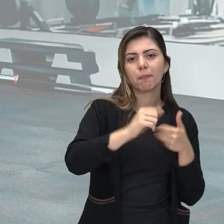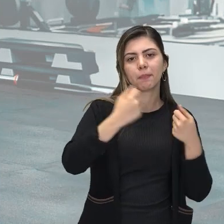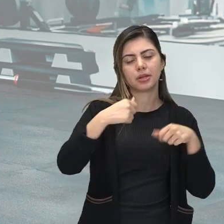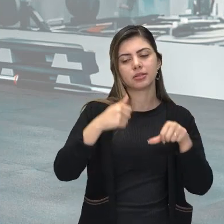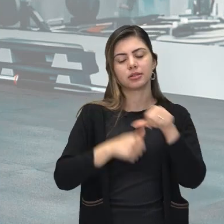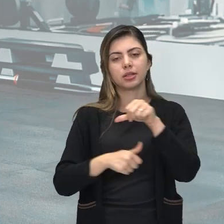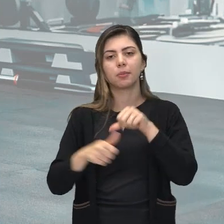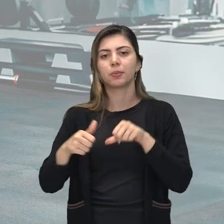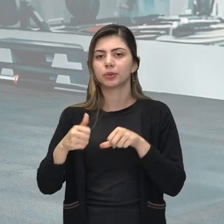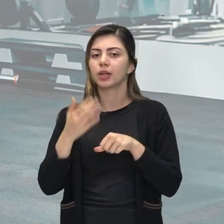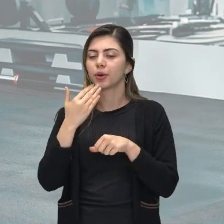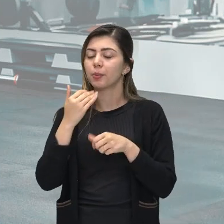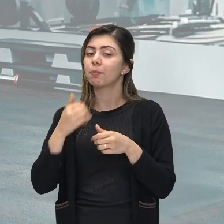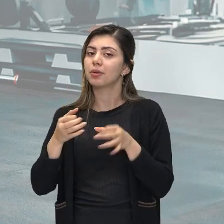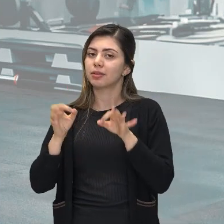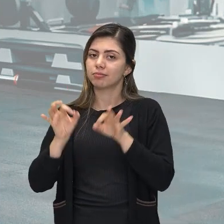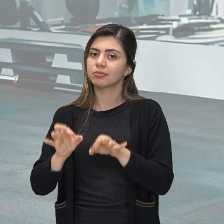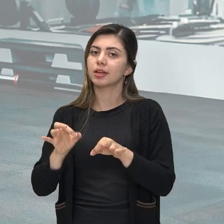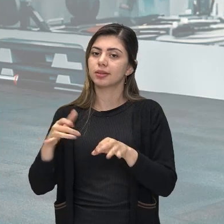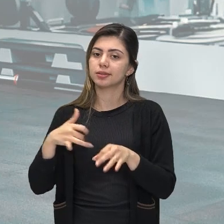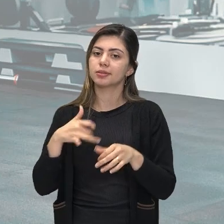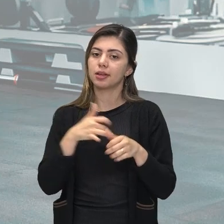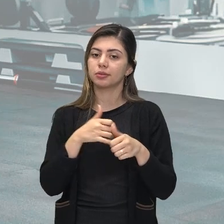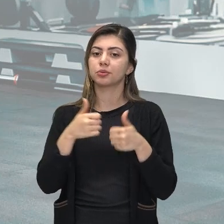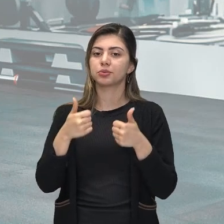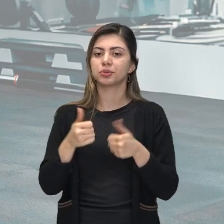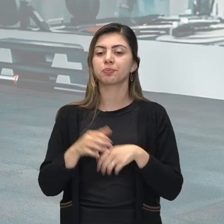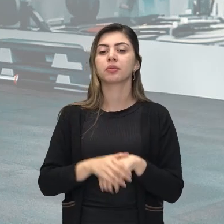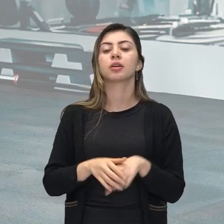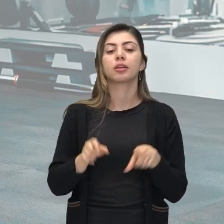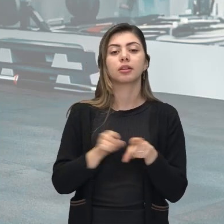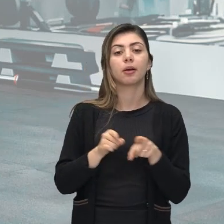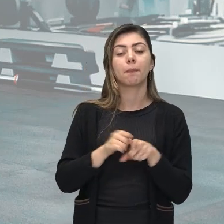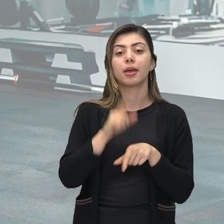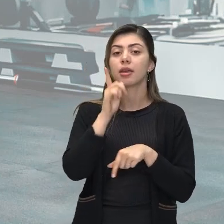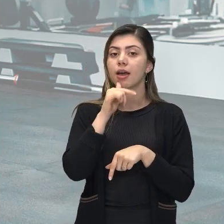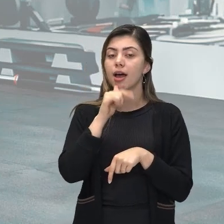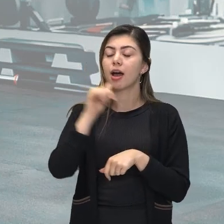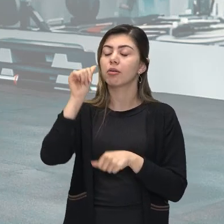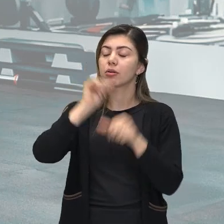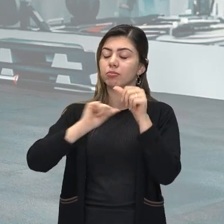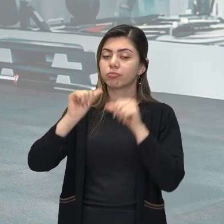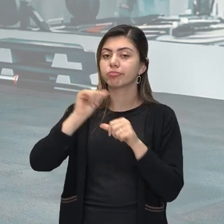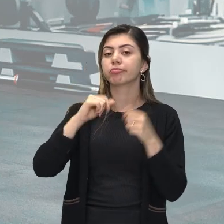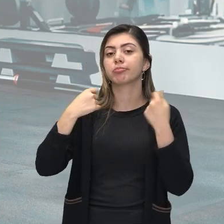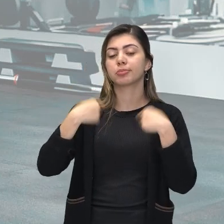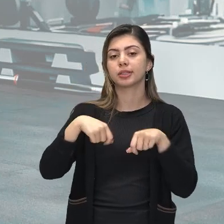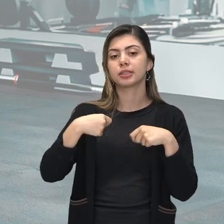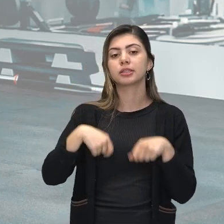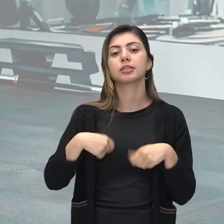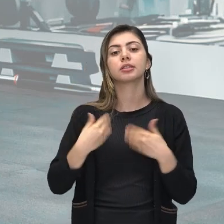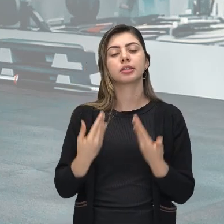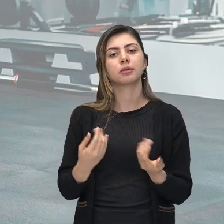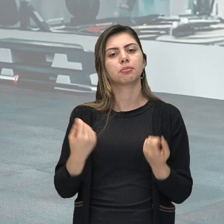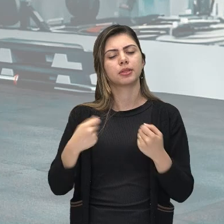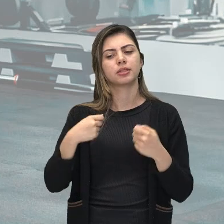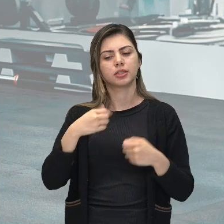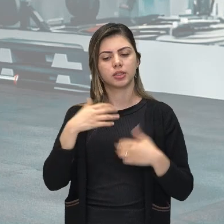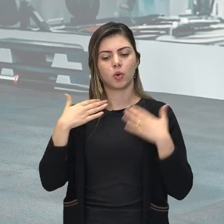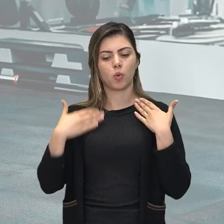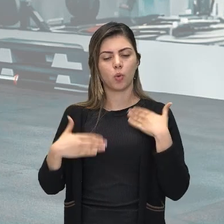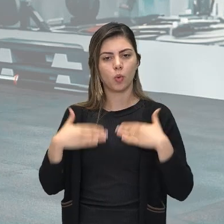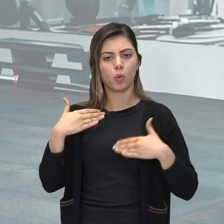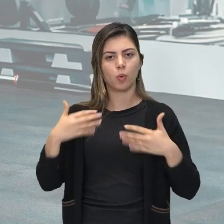de se hidratar, né, também é um fator muito importante. A gente tem que trazer energias boas para o nosso corpo, né, para que ele